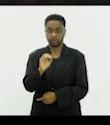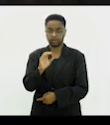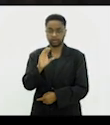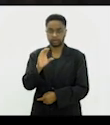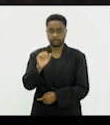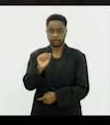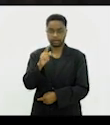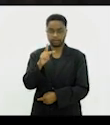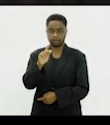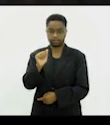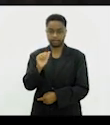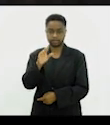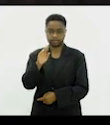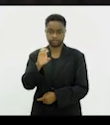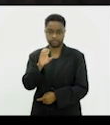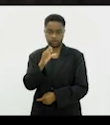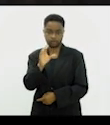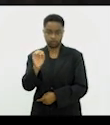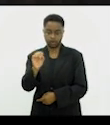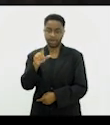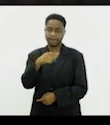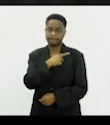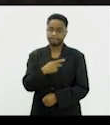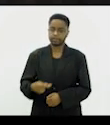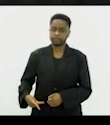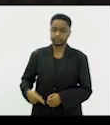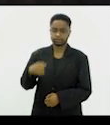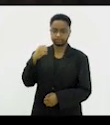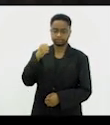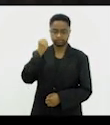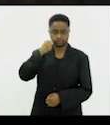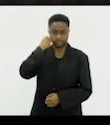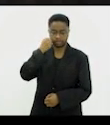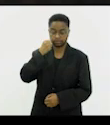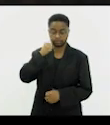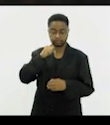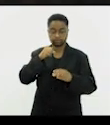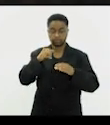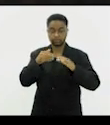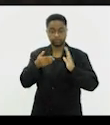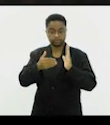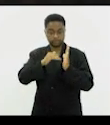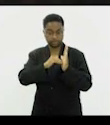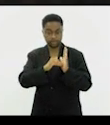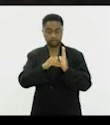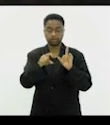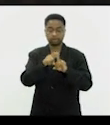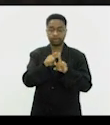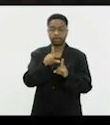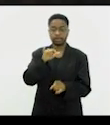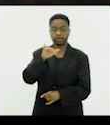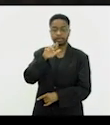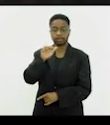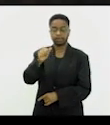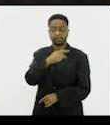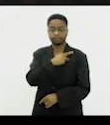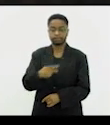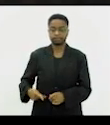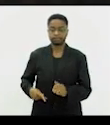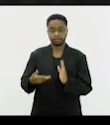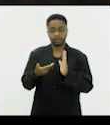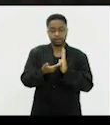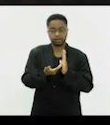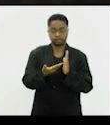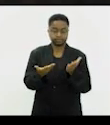Capacho, né? Evidente. Um presidente do Senado, que tristeza. Lira, presidente da Câmara, que tristeza.